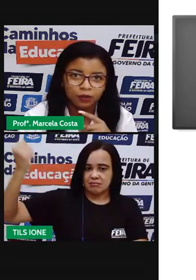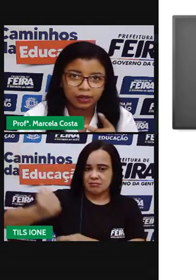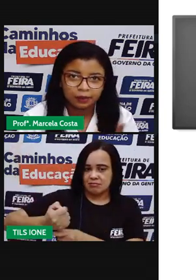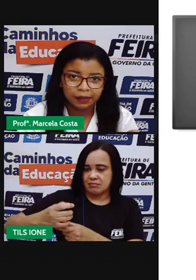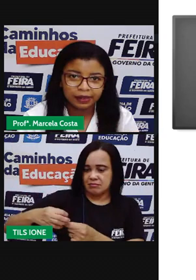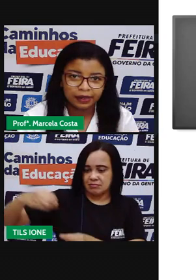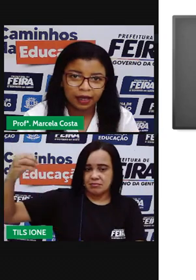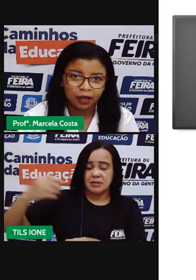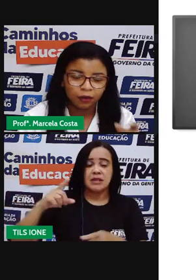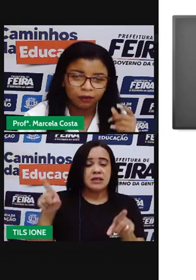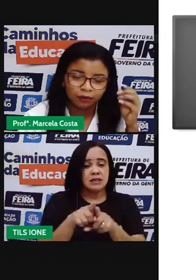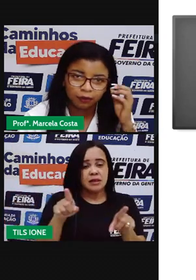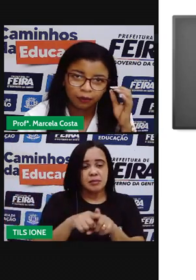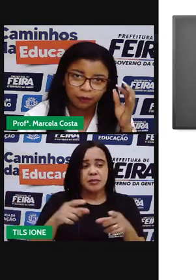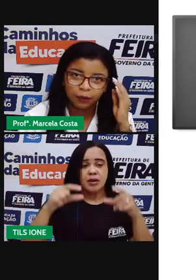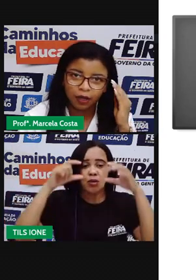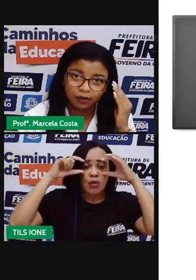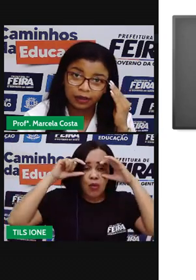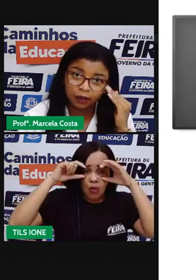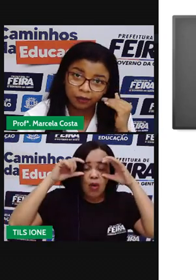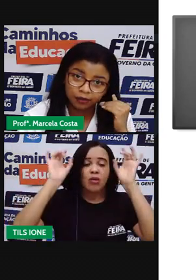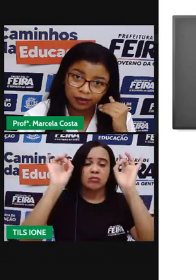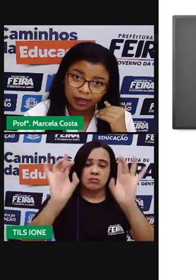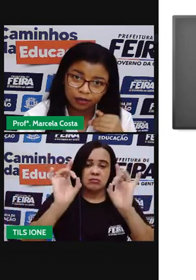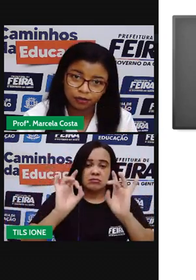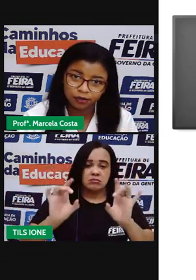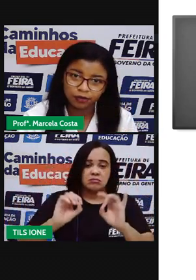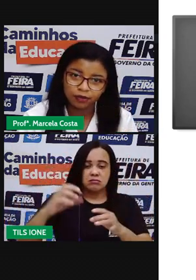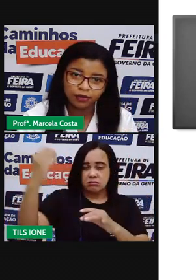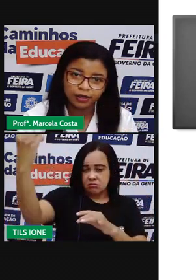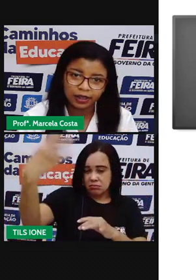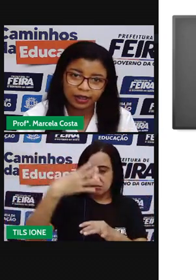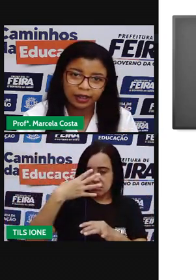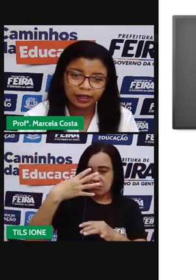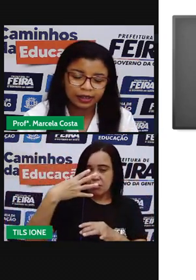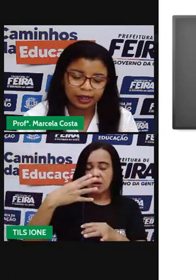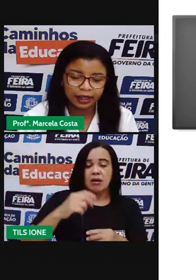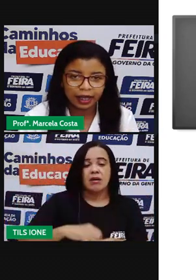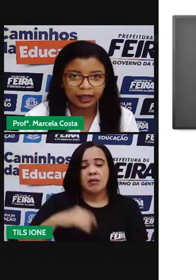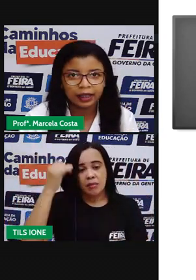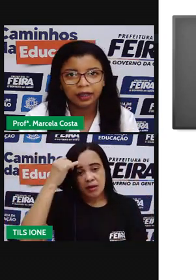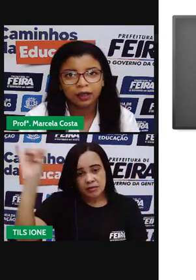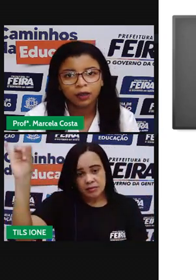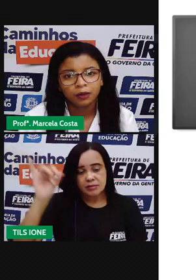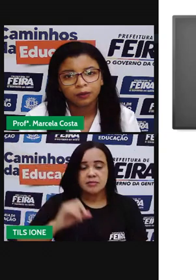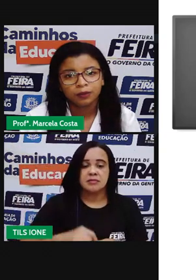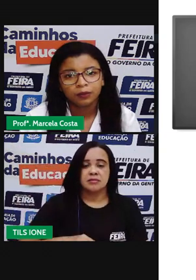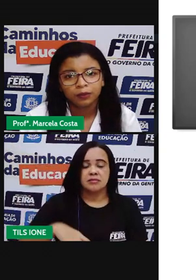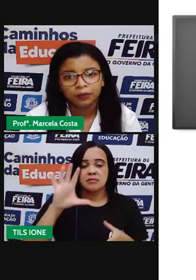um óculos especial por causa da luminosidade nos olhos